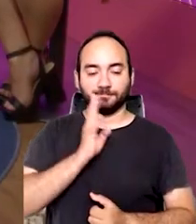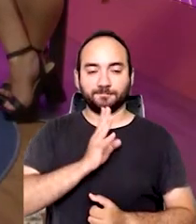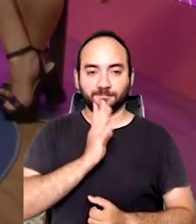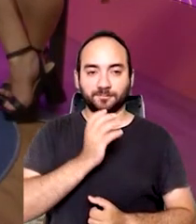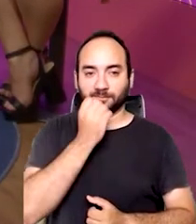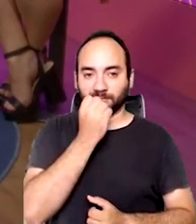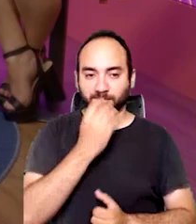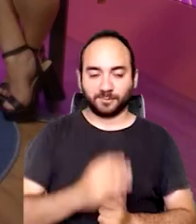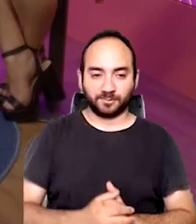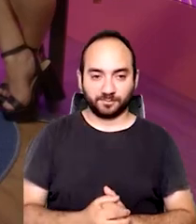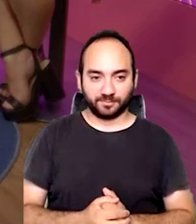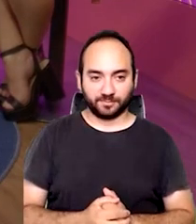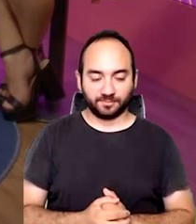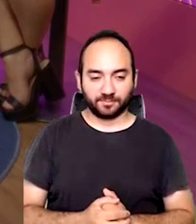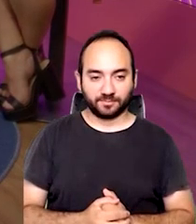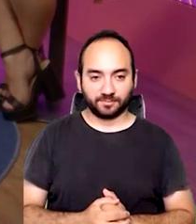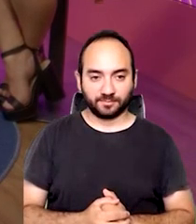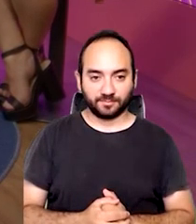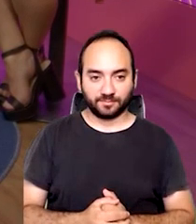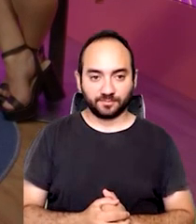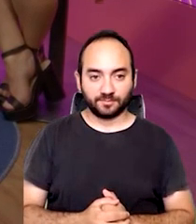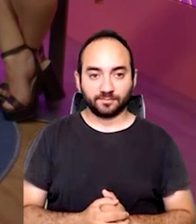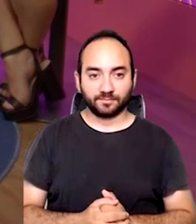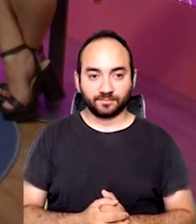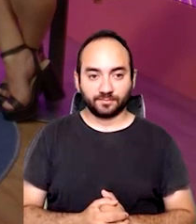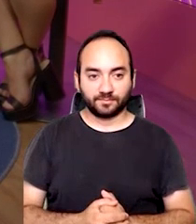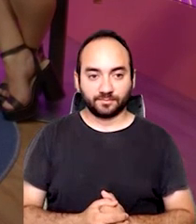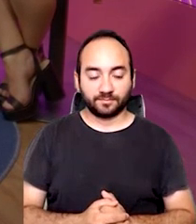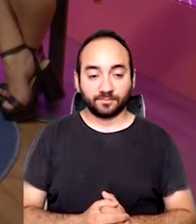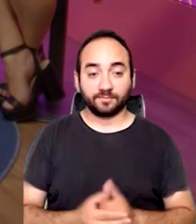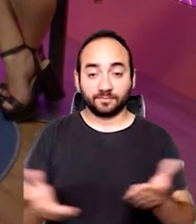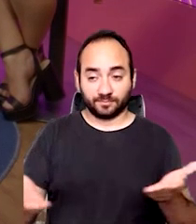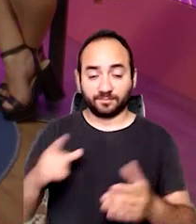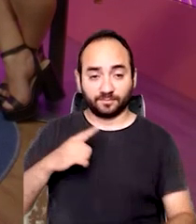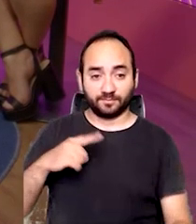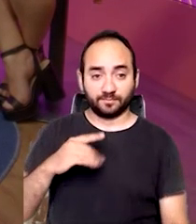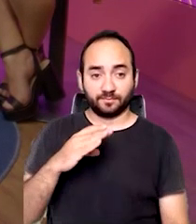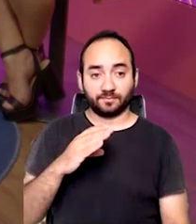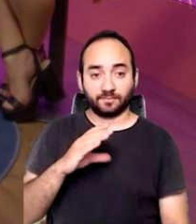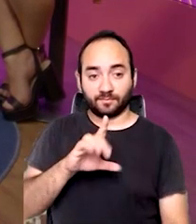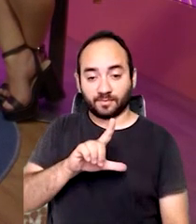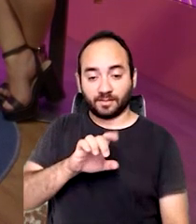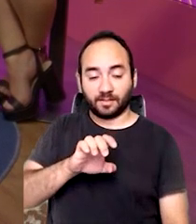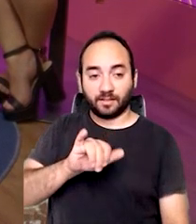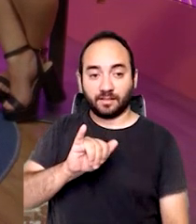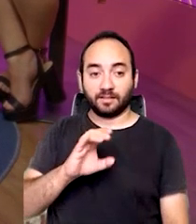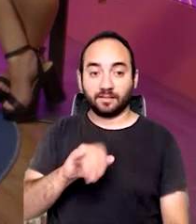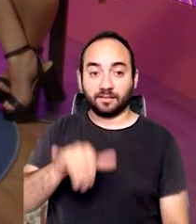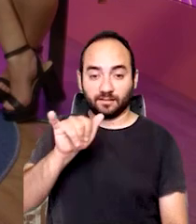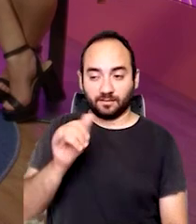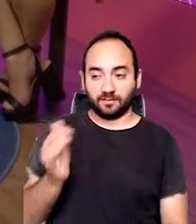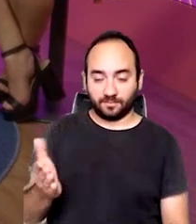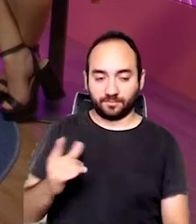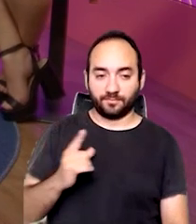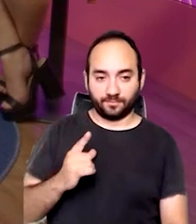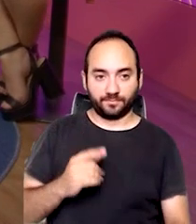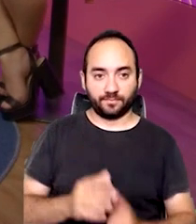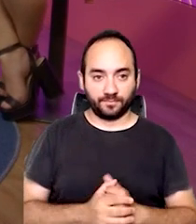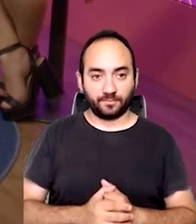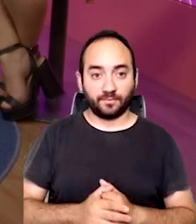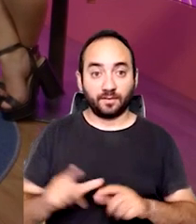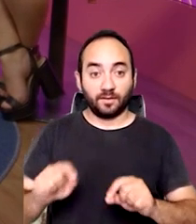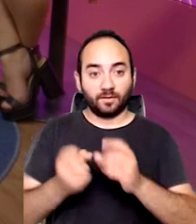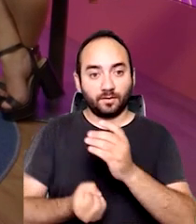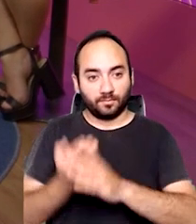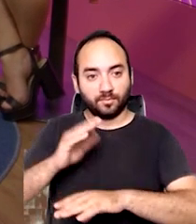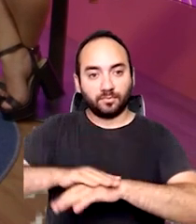Que bacana temos aqui conosco também a Alves de Brito